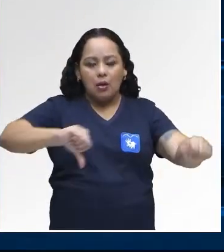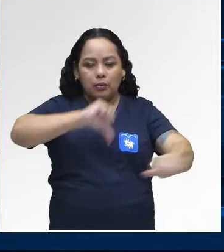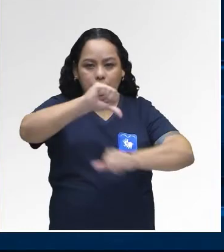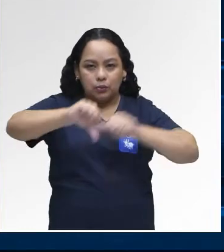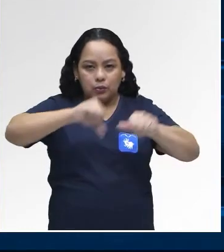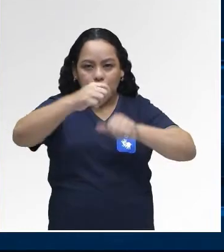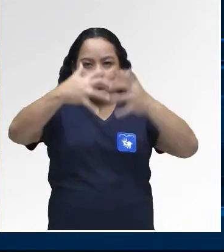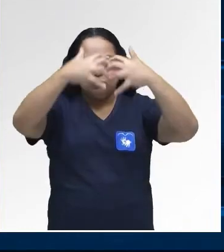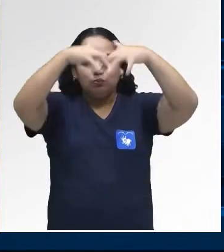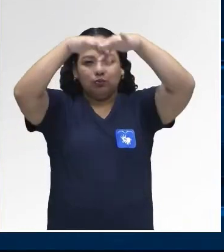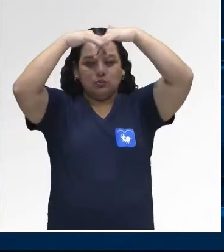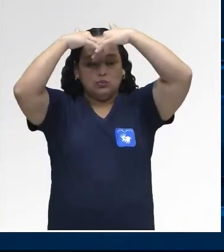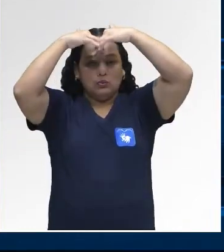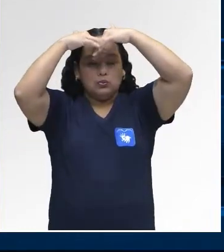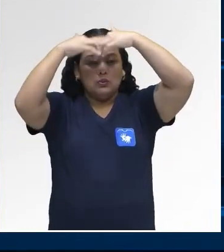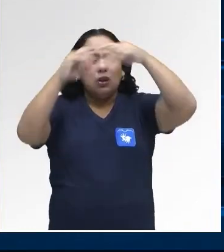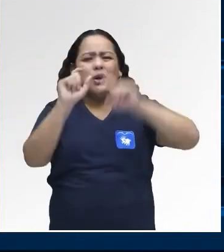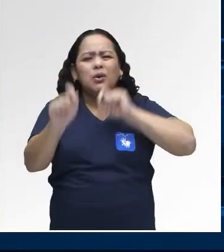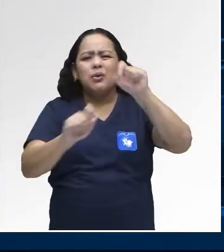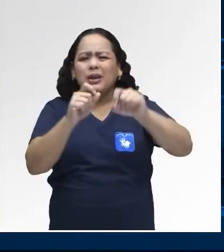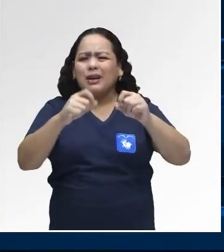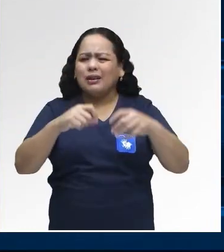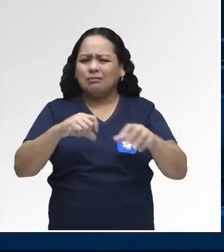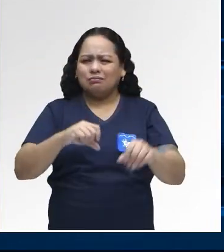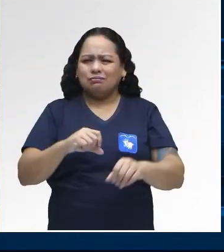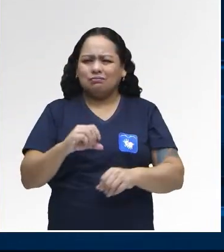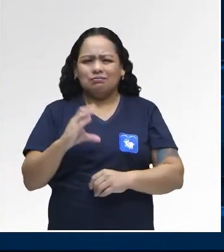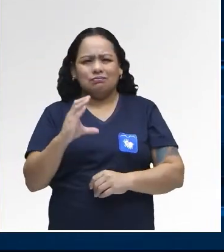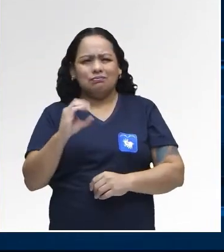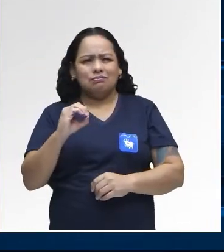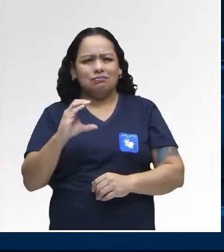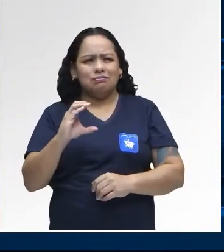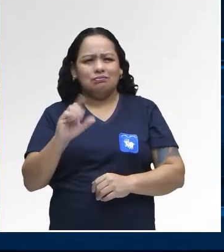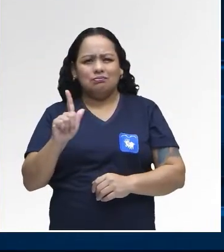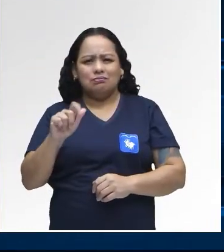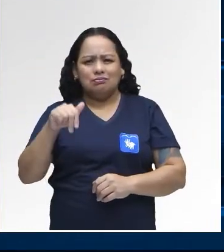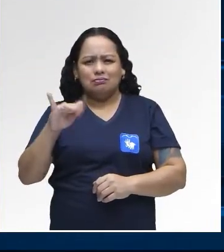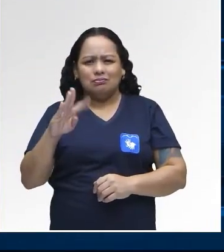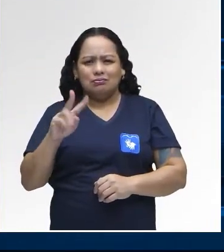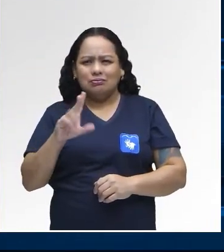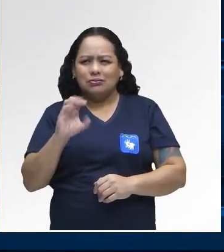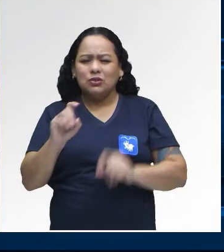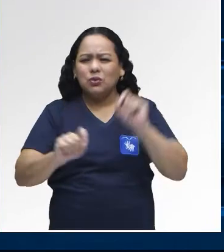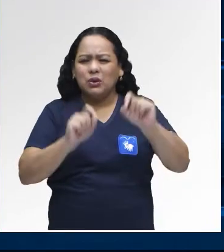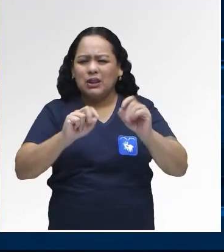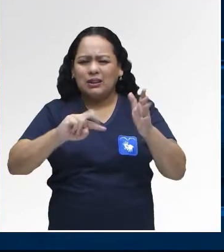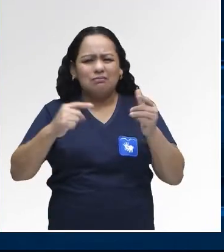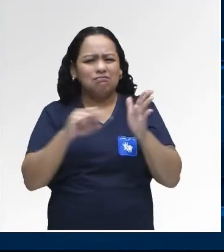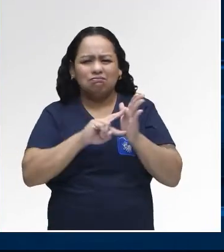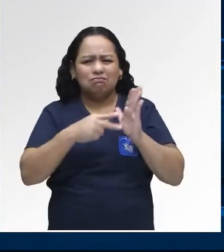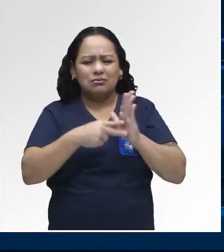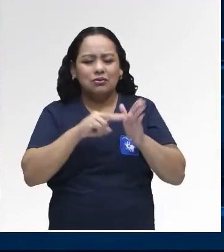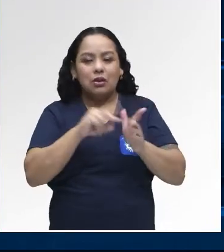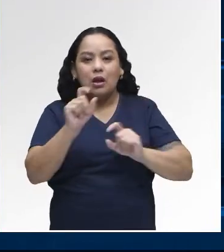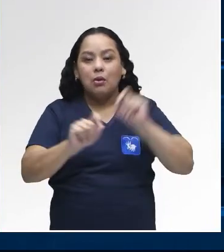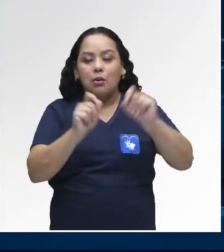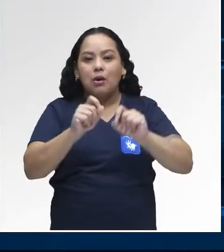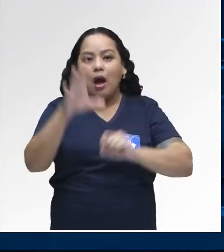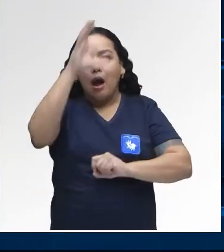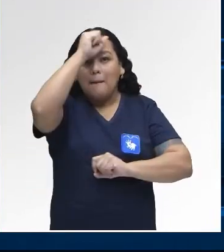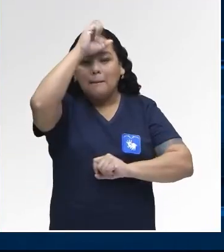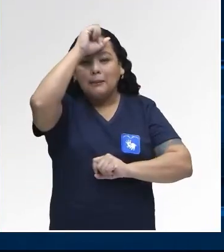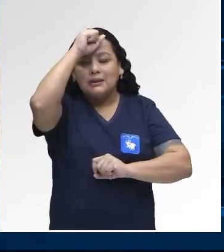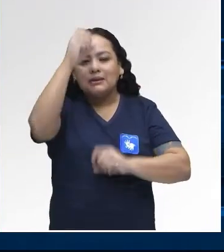modificações cognitivas. O que quer dizer cognitivo? O cognitivo, gente, está relacionado com a